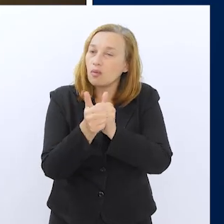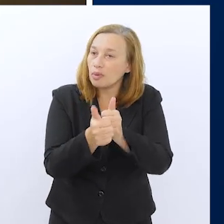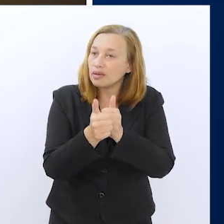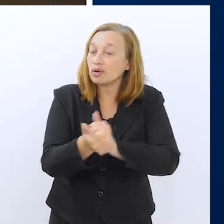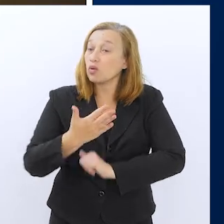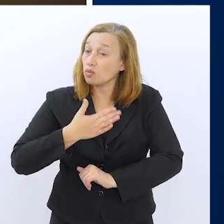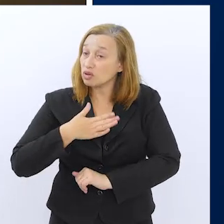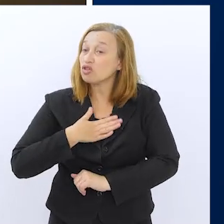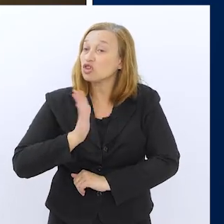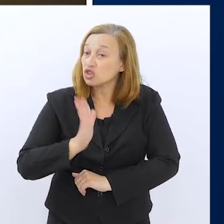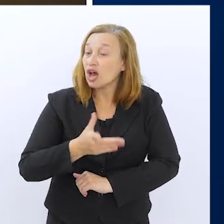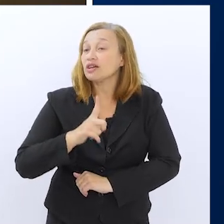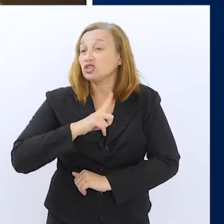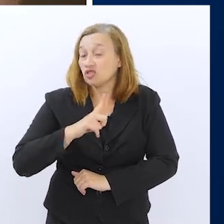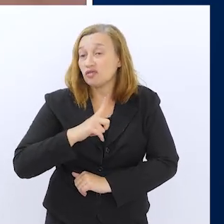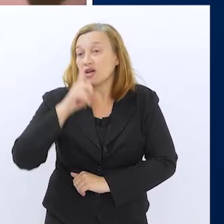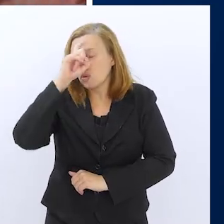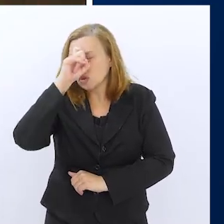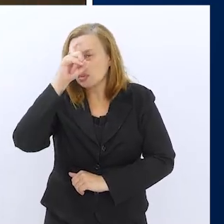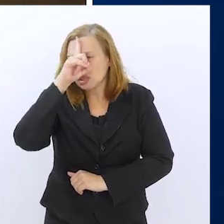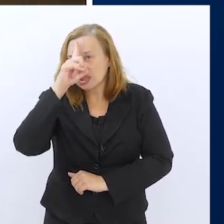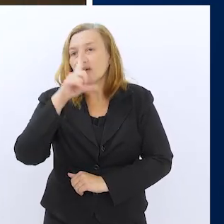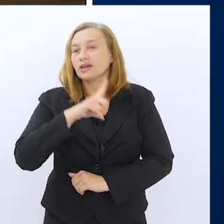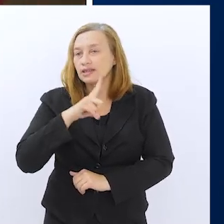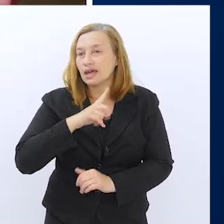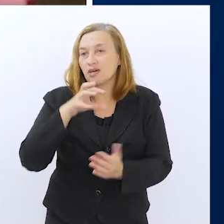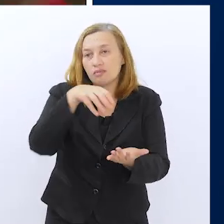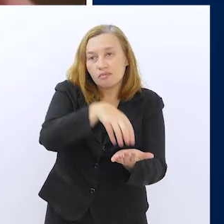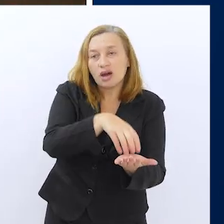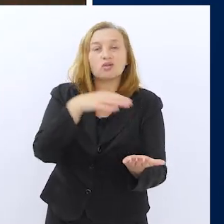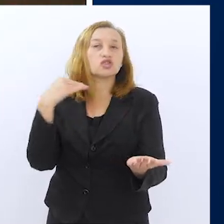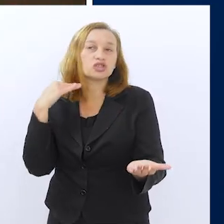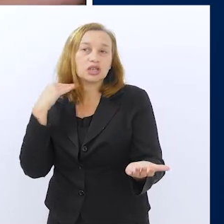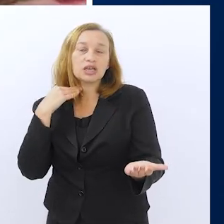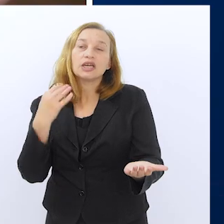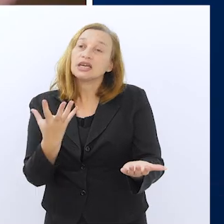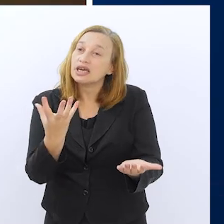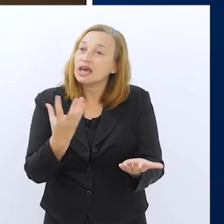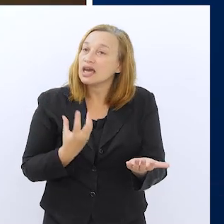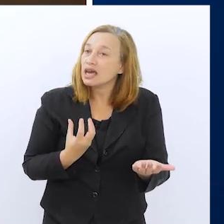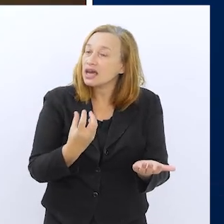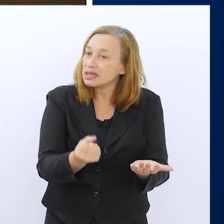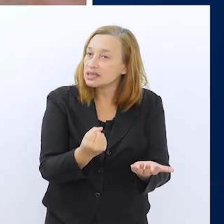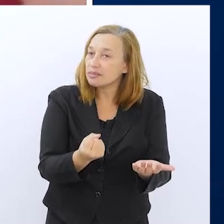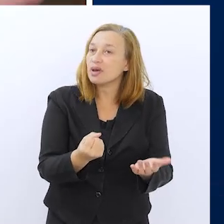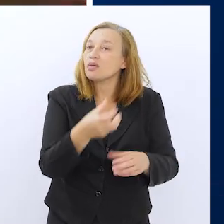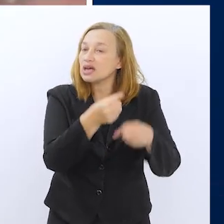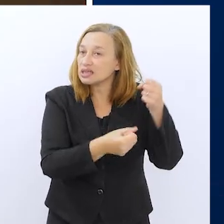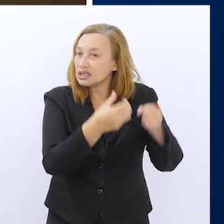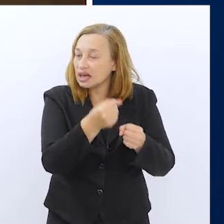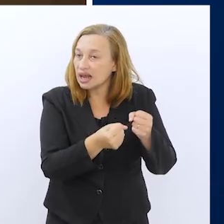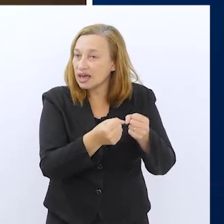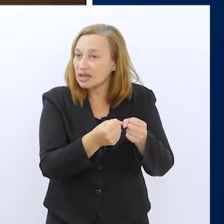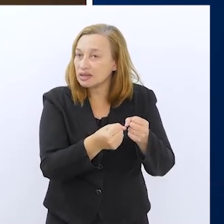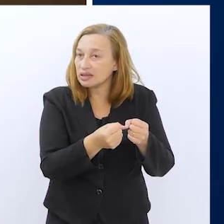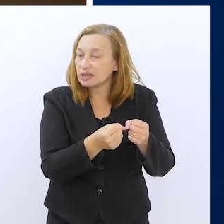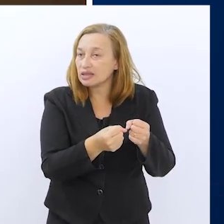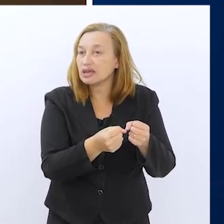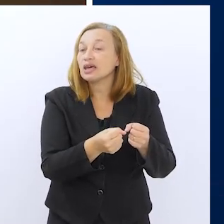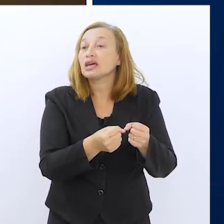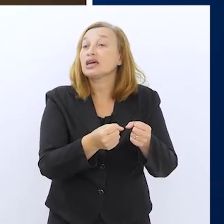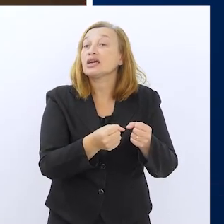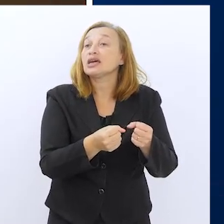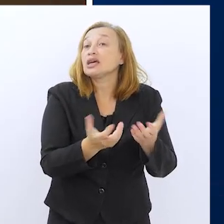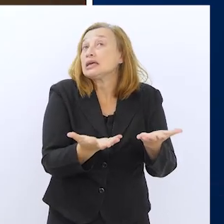fazem o acompanhamento comigo, que já tiveram em maternidades, que têm banco de leite e que receberam esse